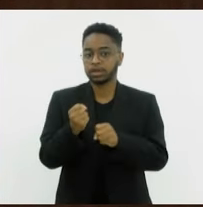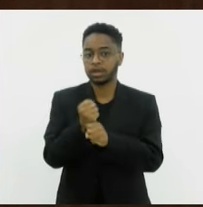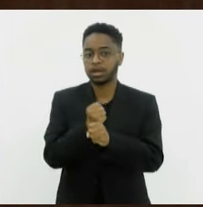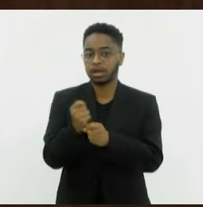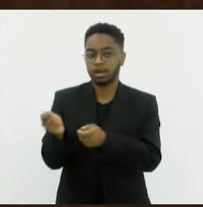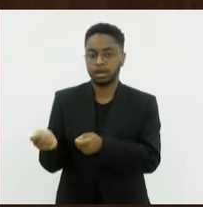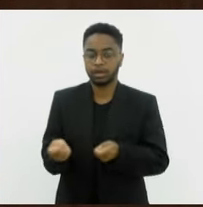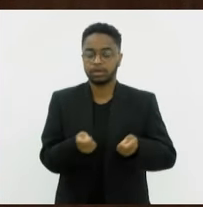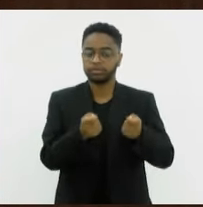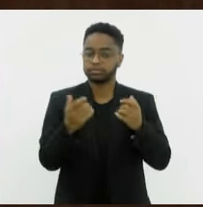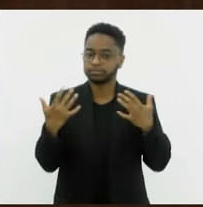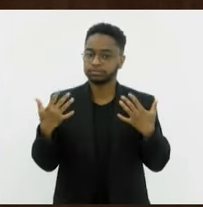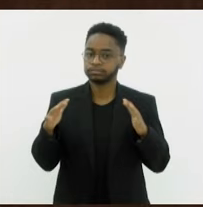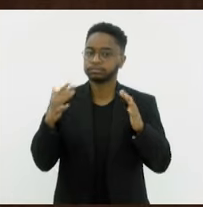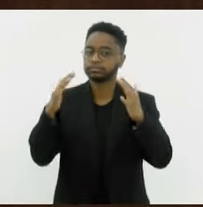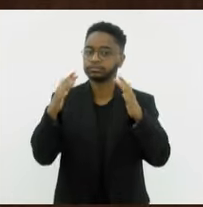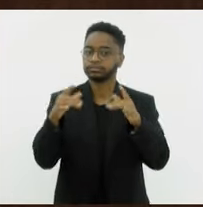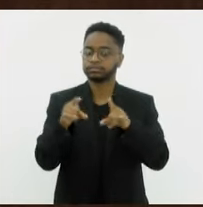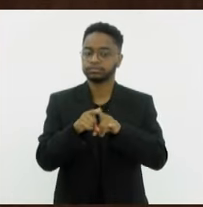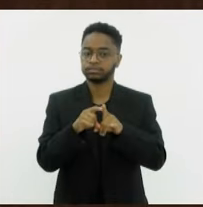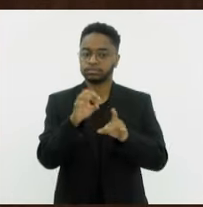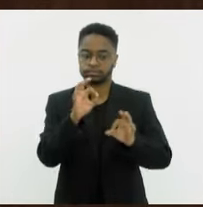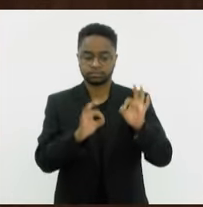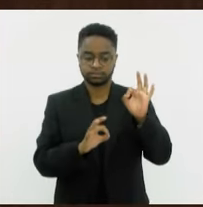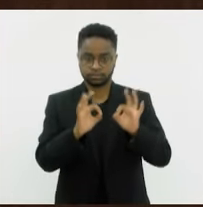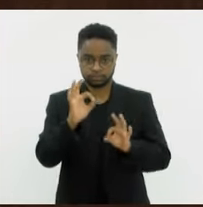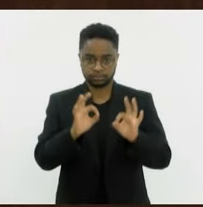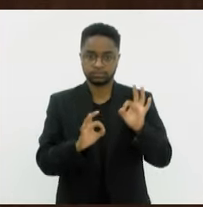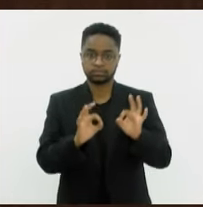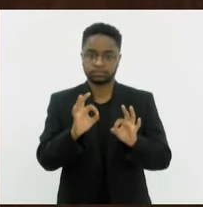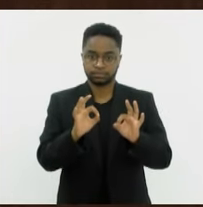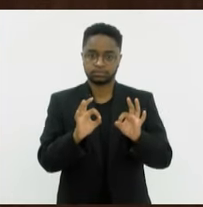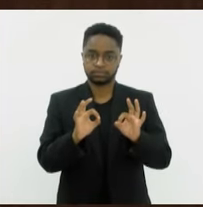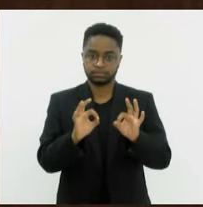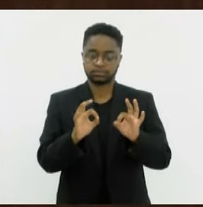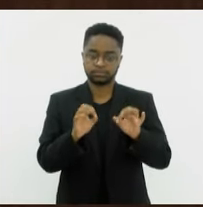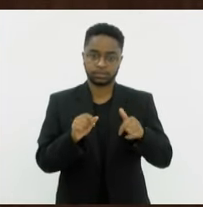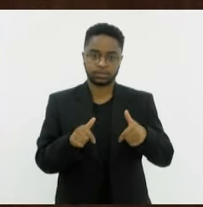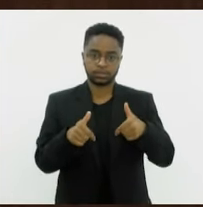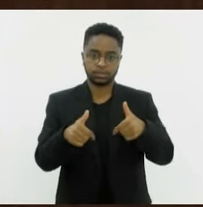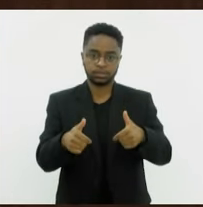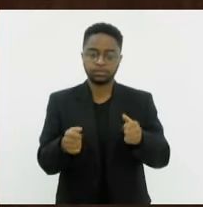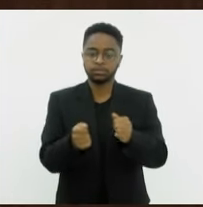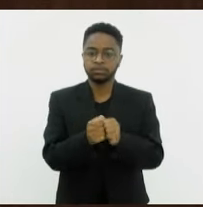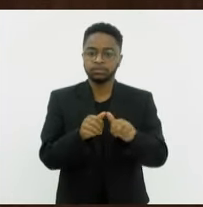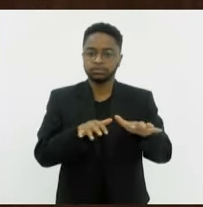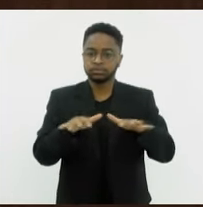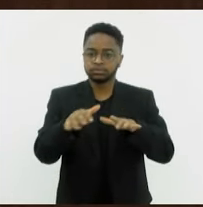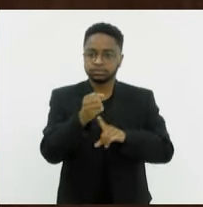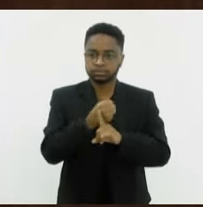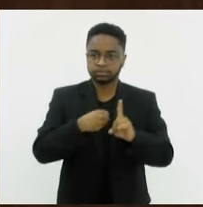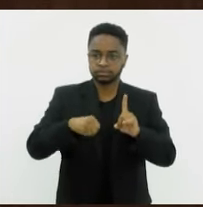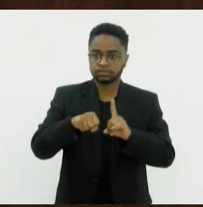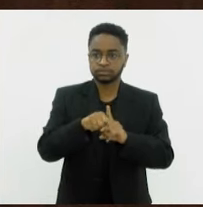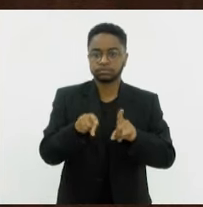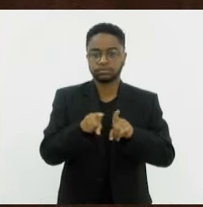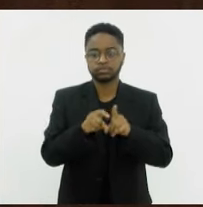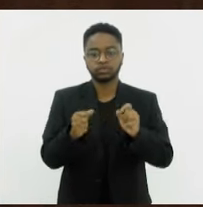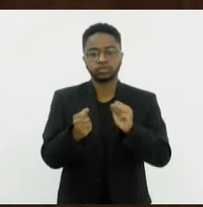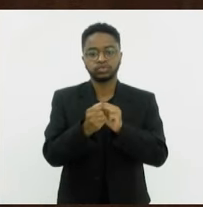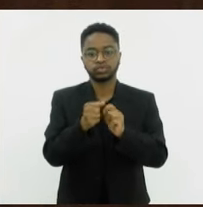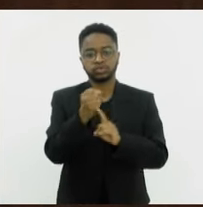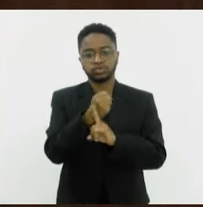anualmente celebrada, e o seu planejamento, né, feito em execução com os movimentos sociais, com a sociedade